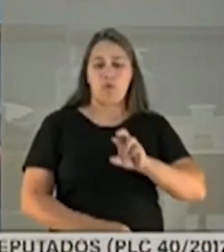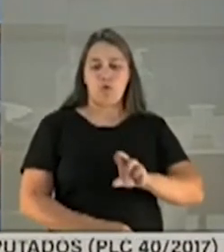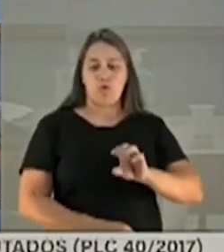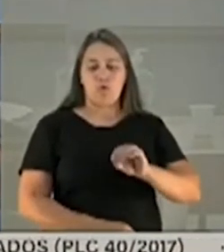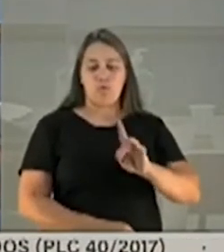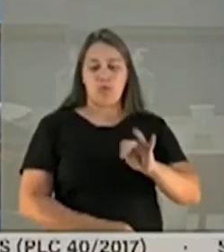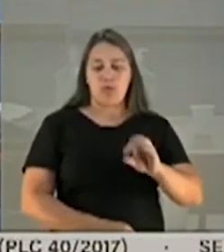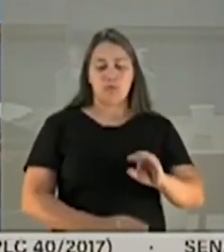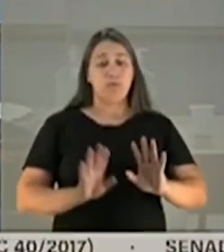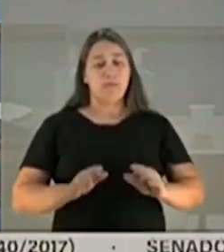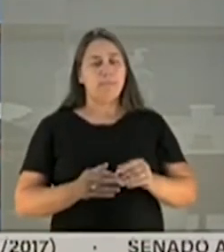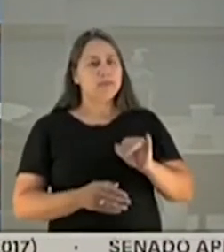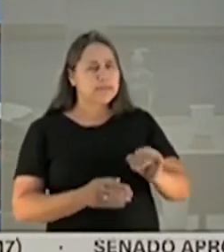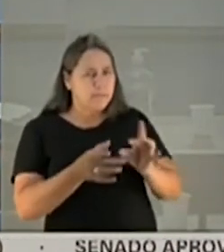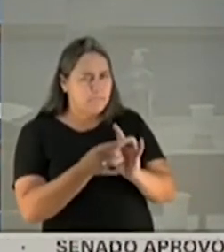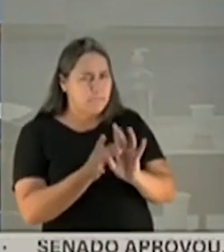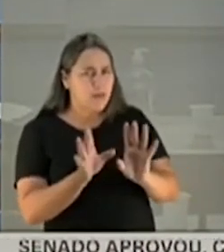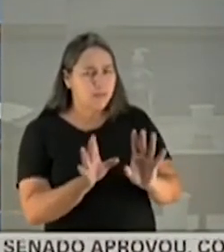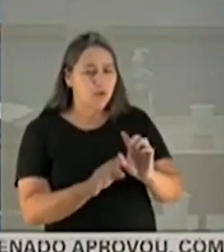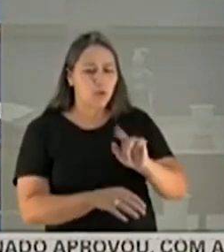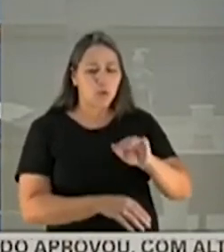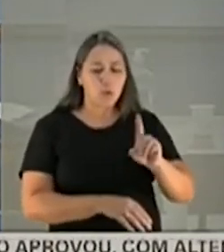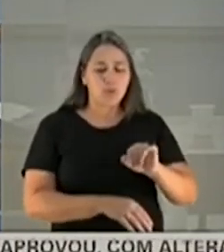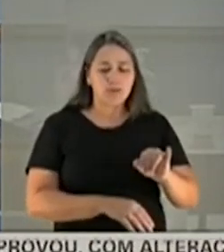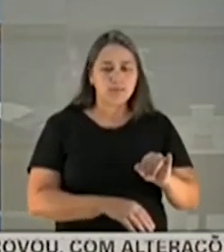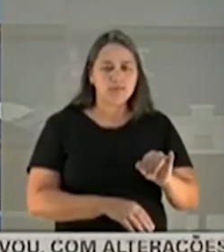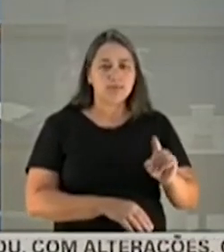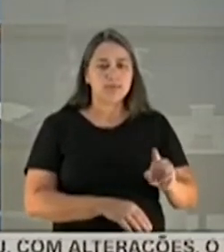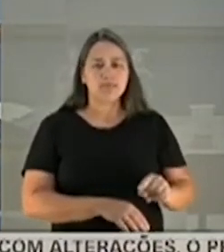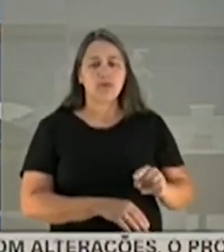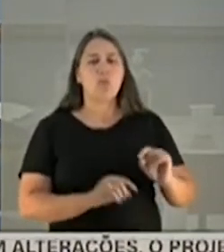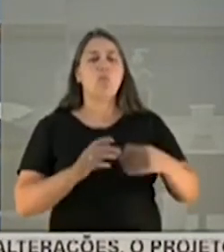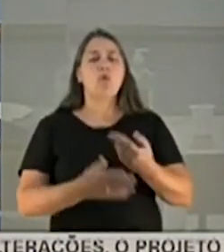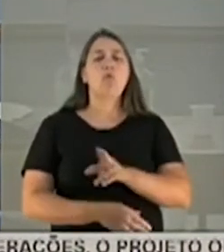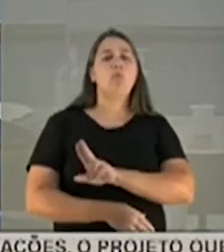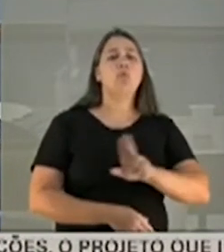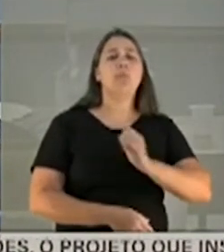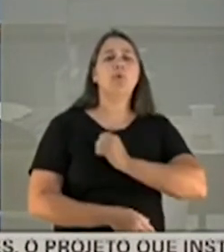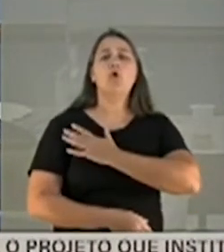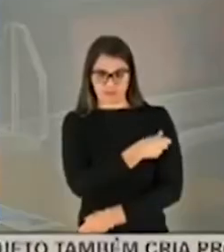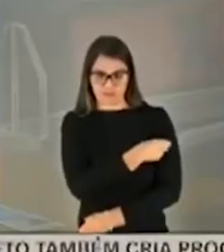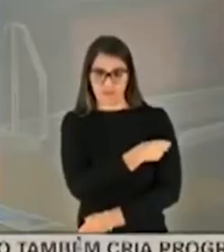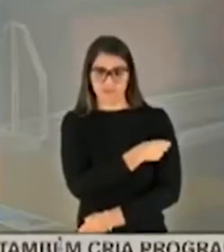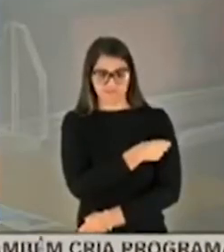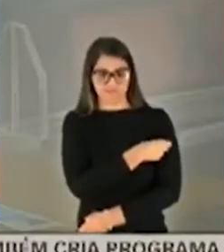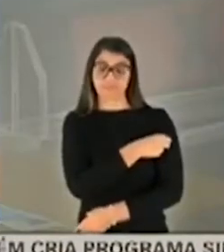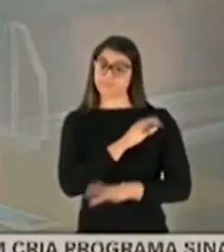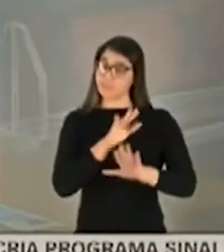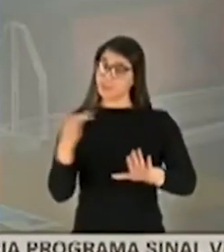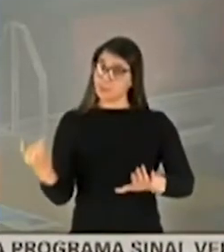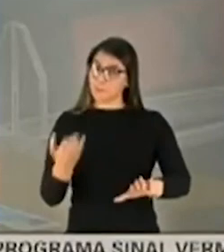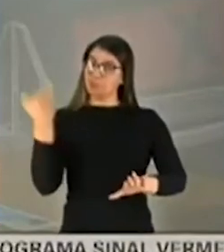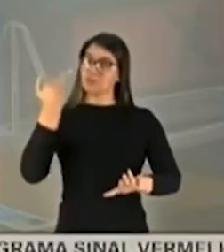me permite, senhor Luiz Paulo? Pois não, senhor. Quem é esse coronel? Coronel Blanco. Coronel? Blanco. É importante dizer